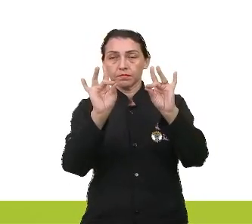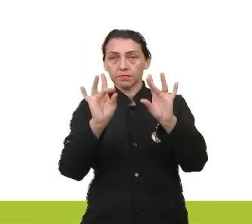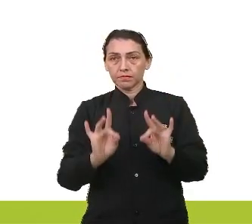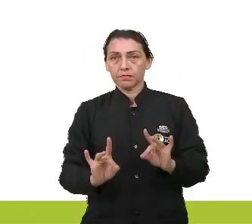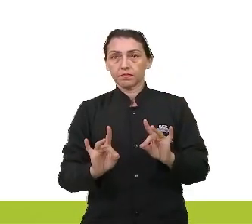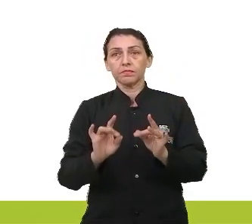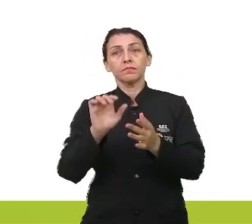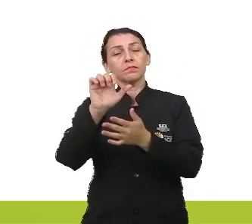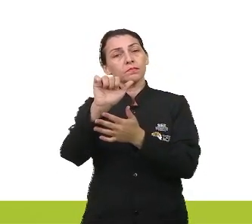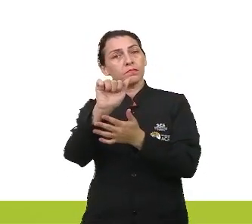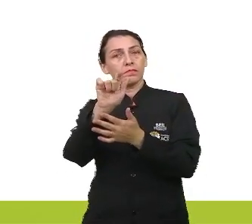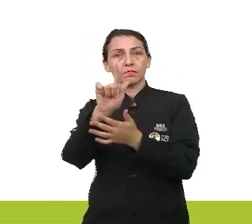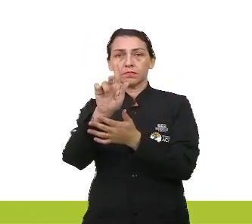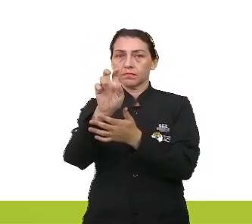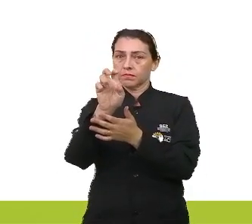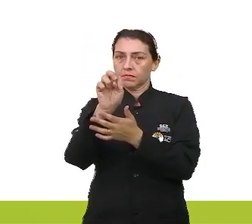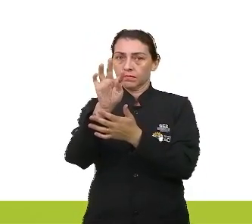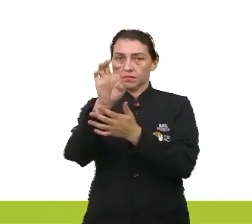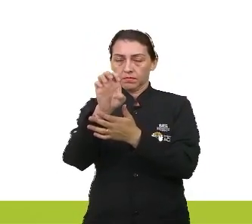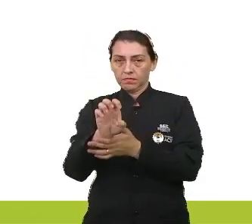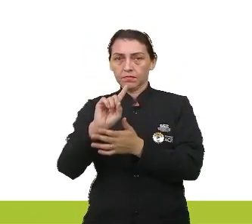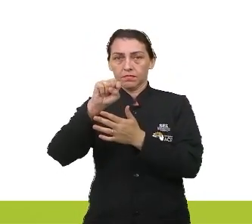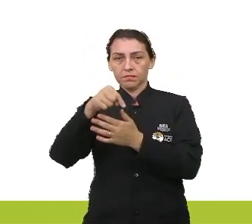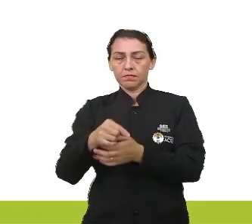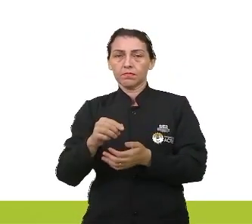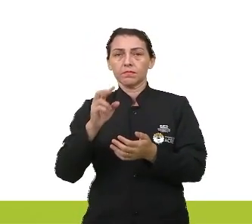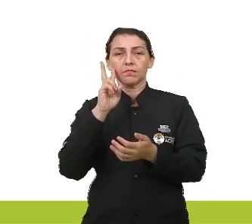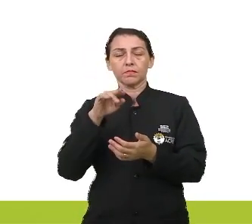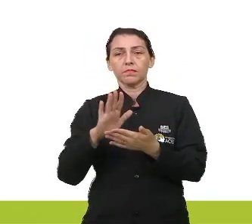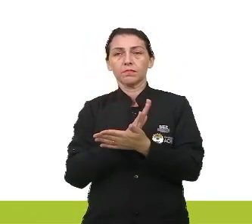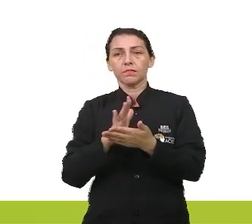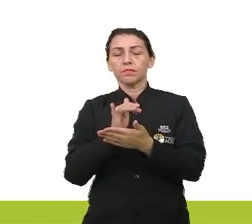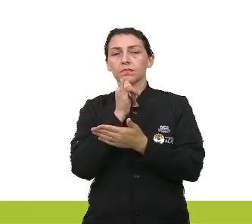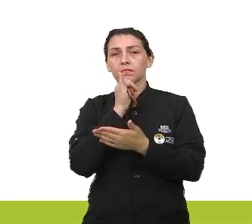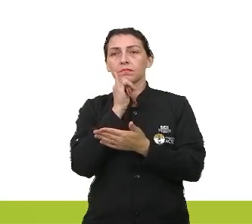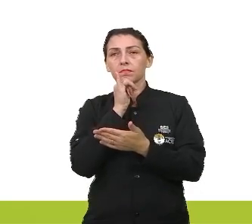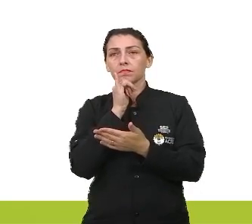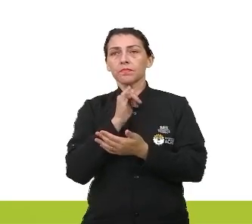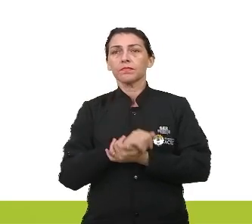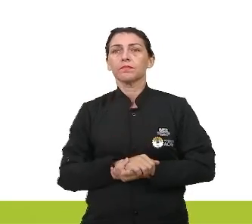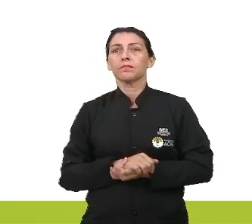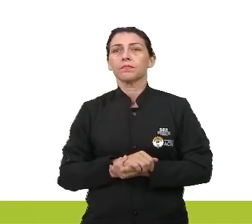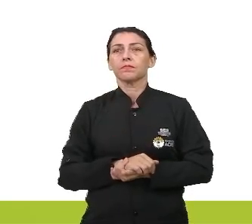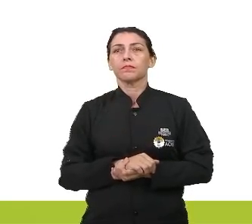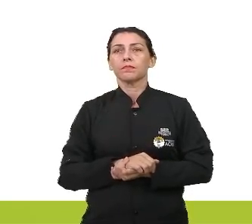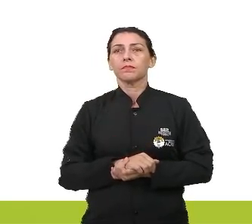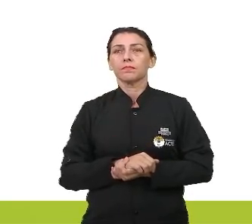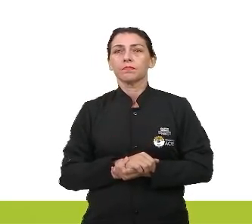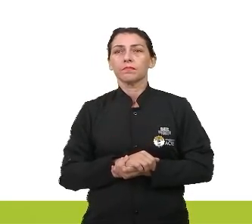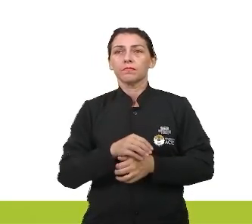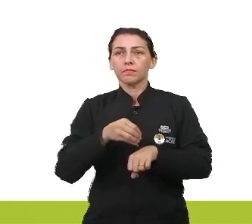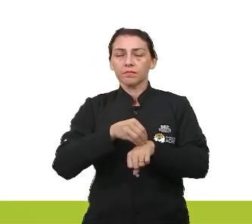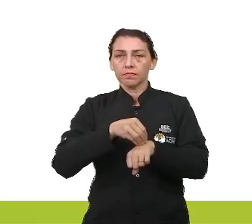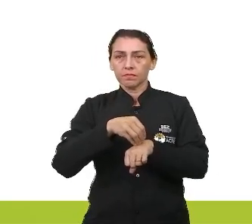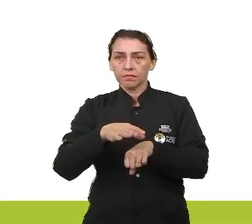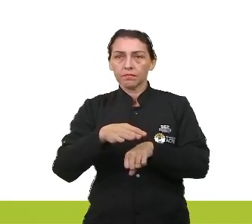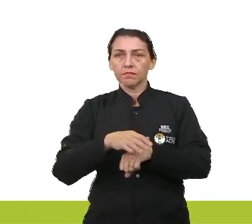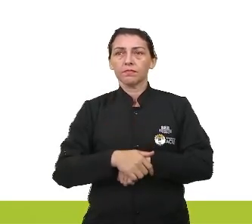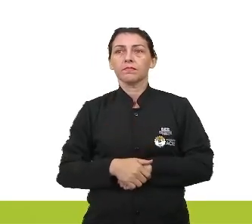o agente. Tá? Depois nós vamos ver alguns exemplos que o agente é detalhado. Dica